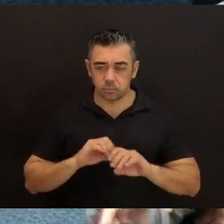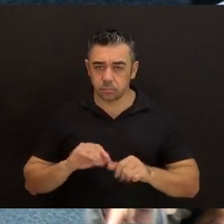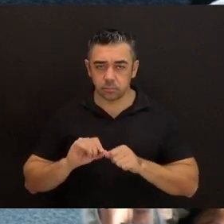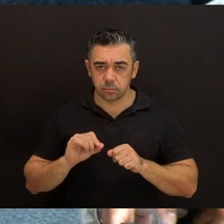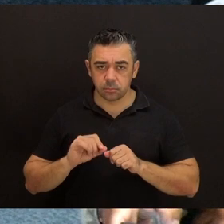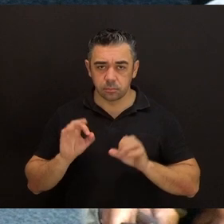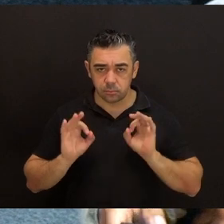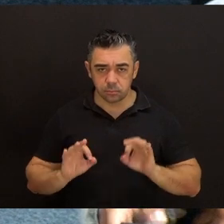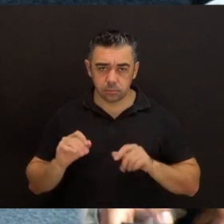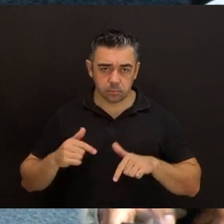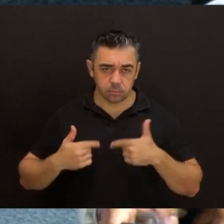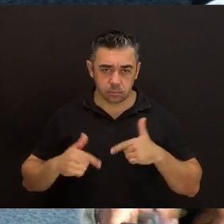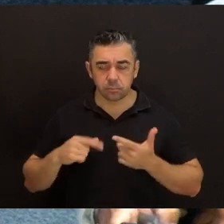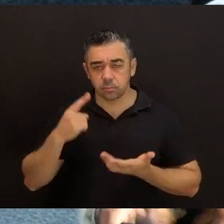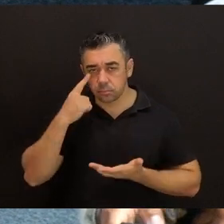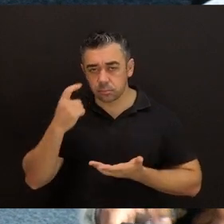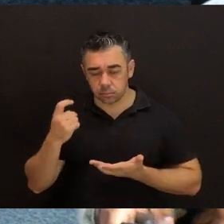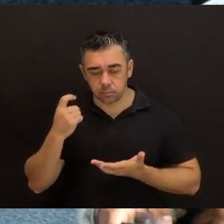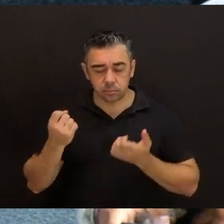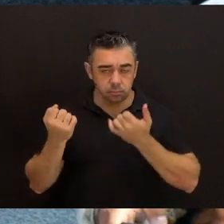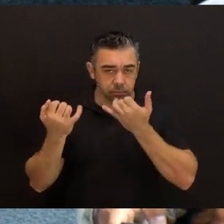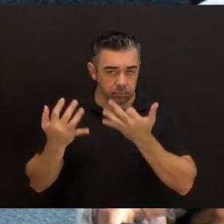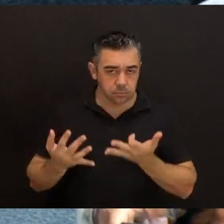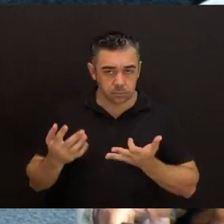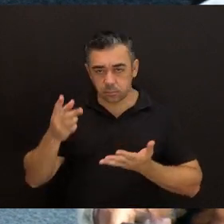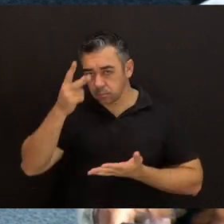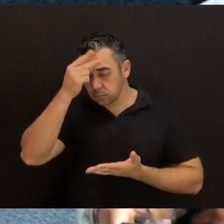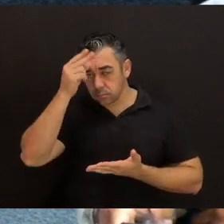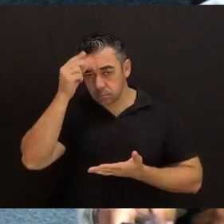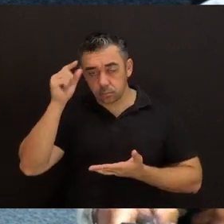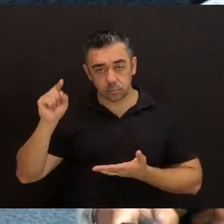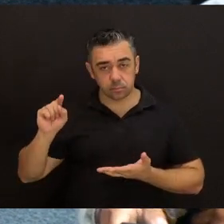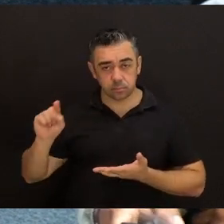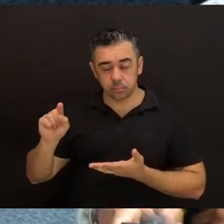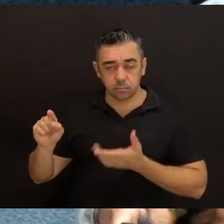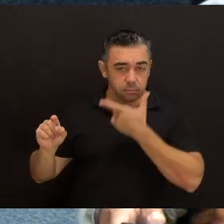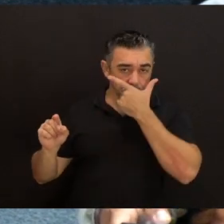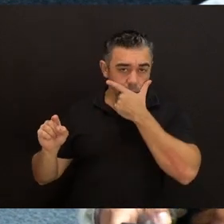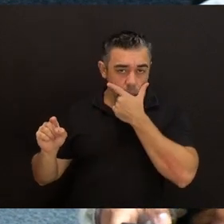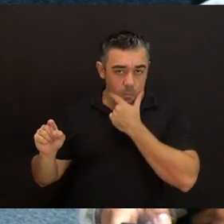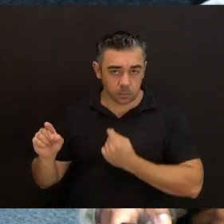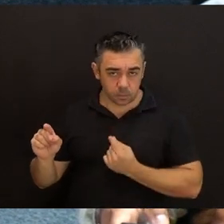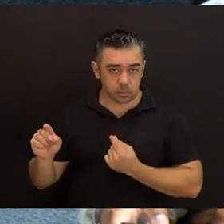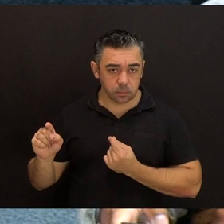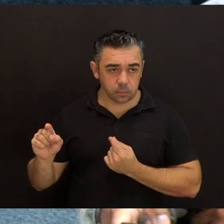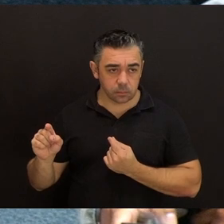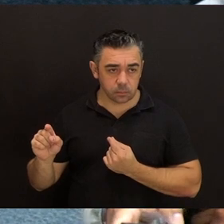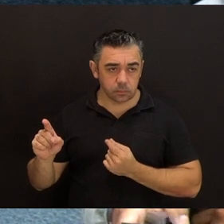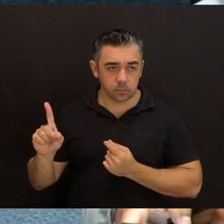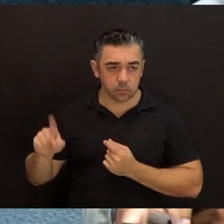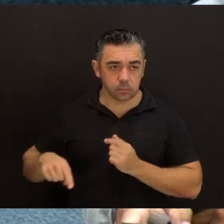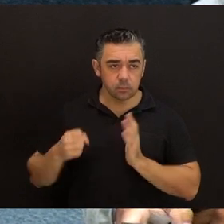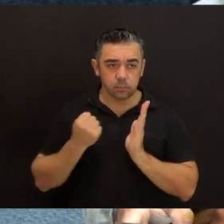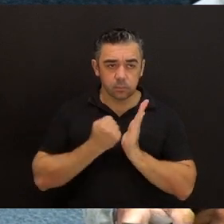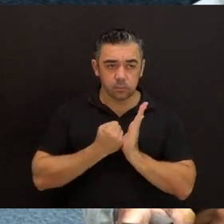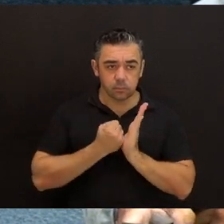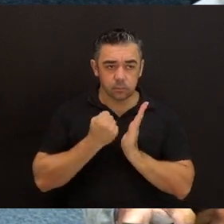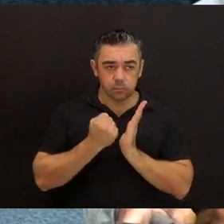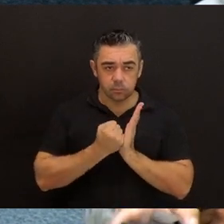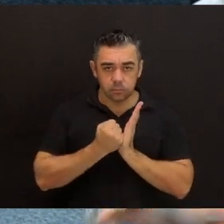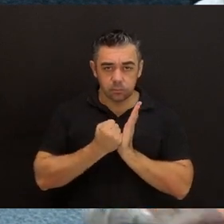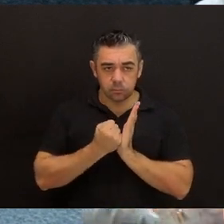o seu trabalho mas era interessante e lembrar que esse servidor ele foi contratado por essa gestão